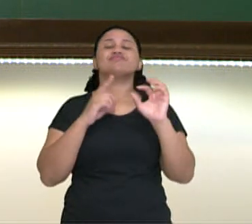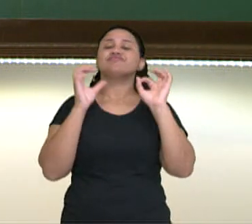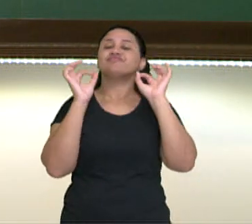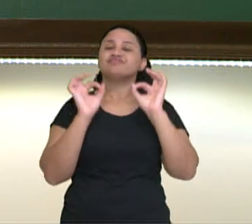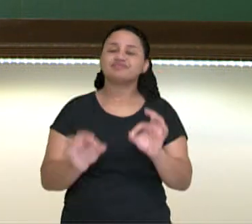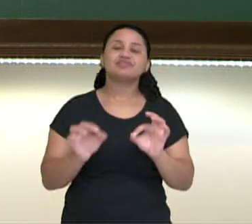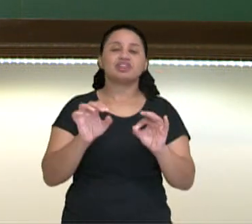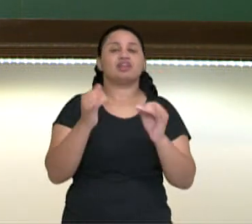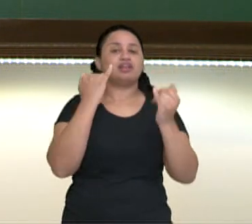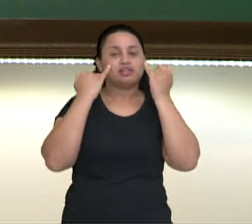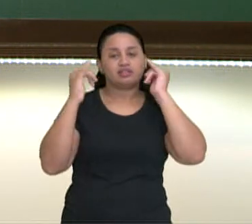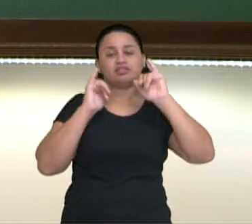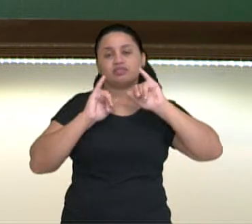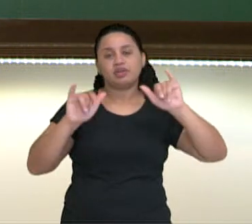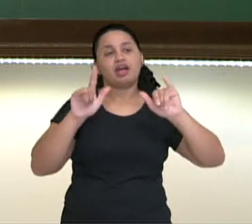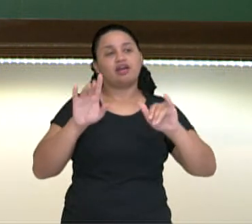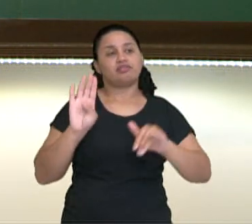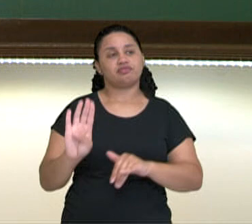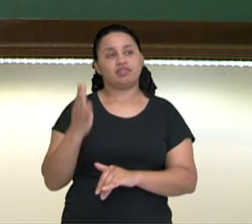notícia é falsa.